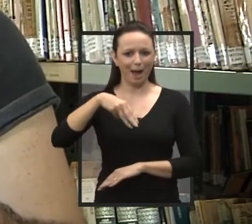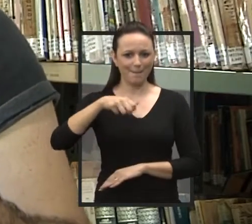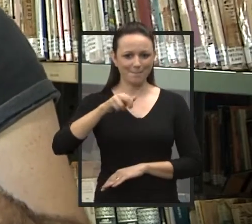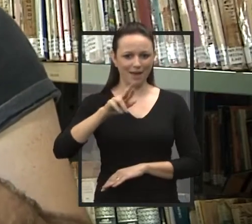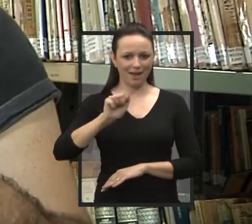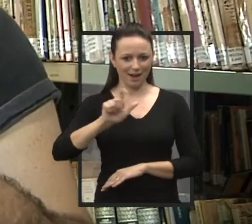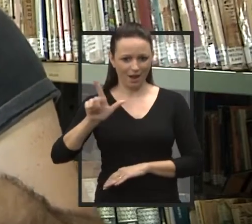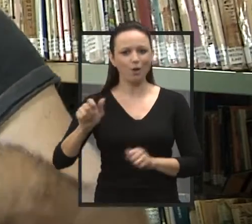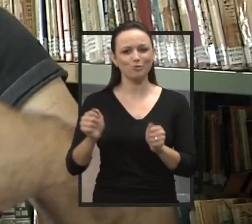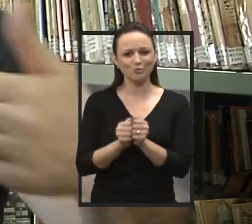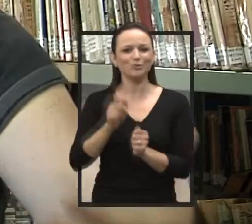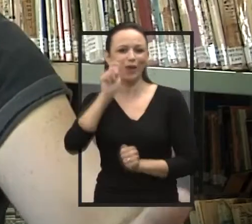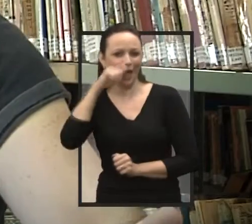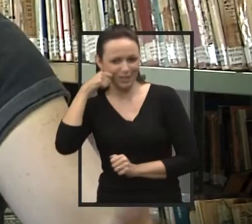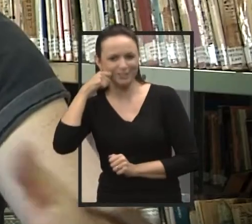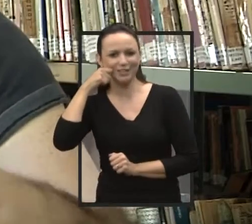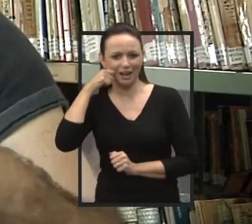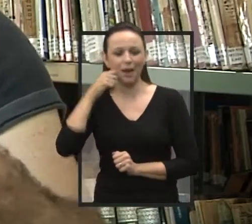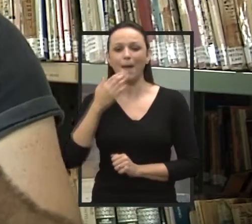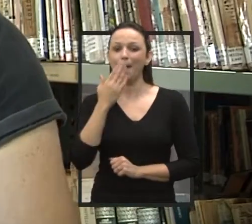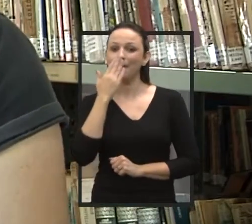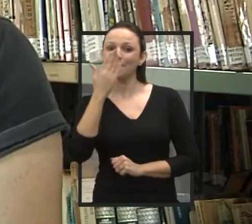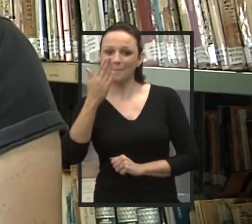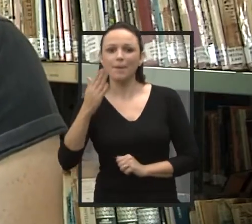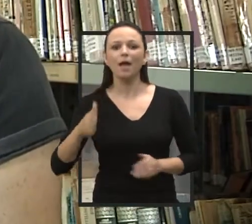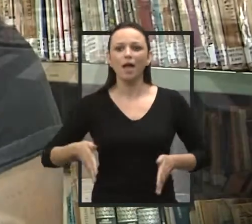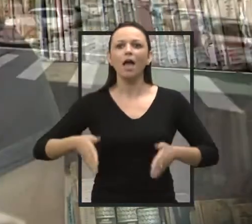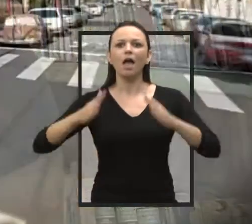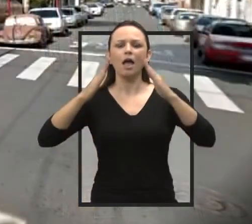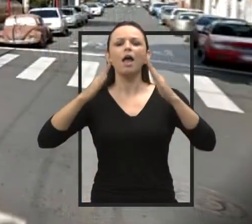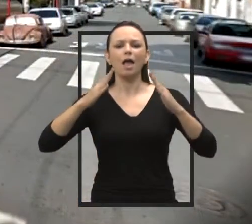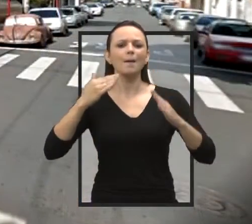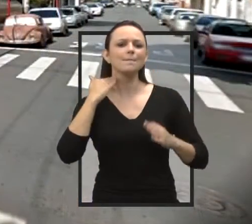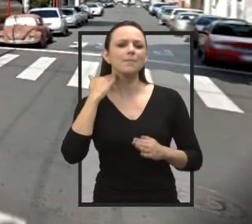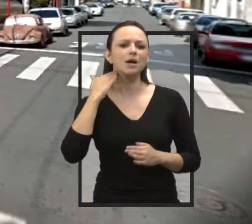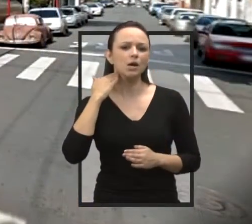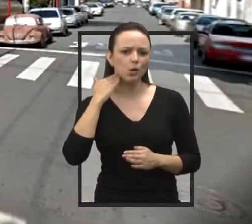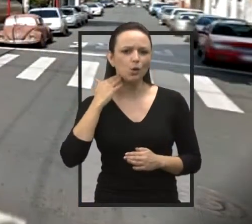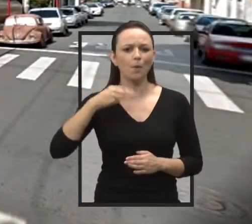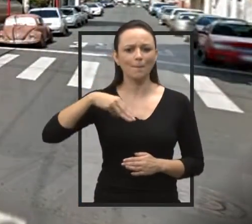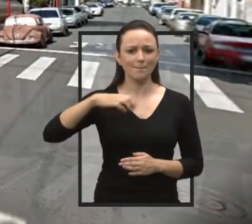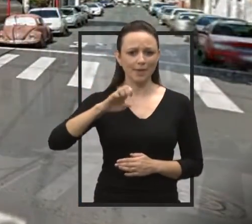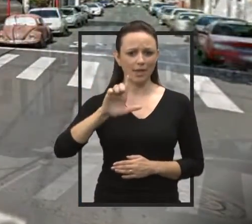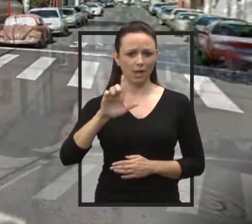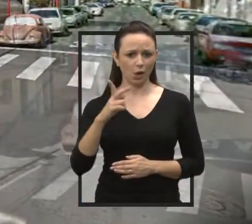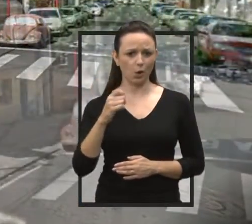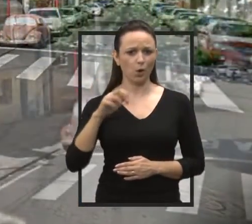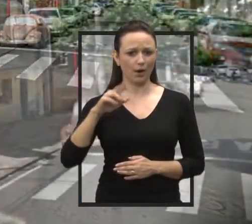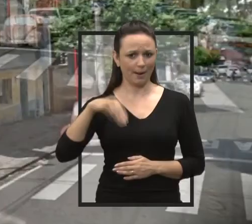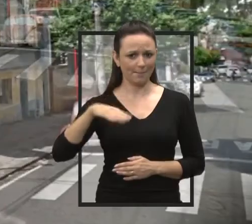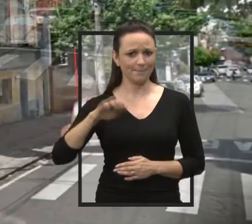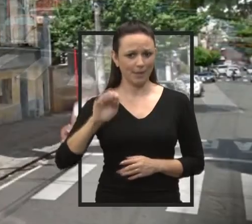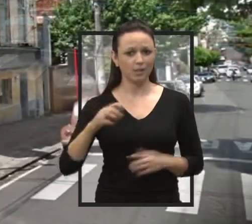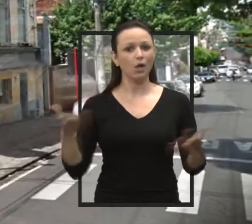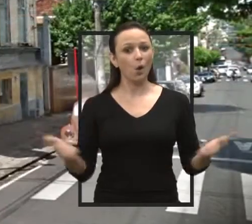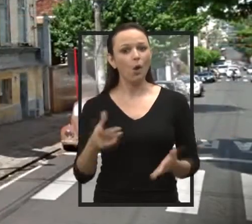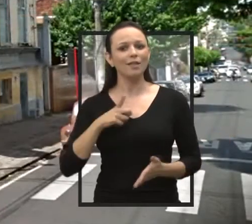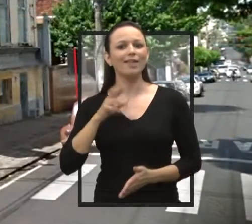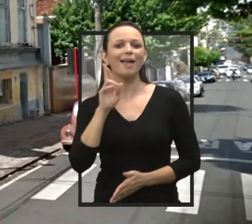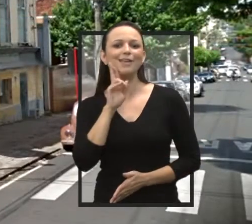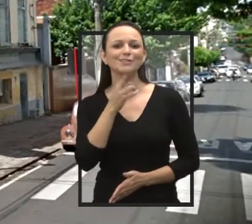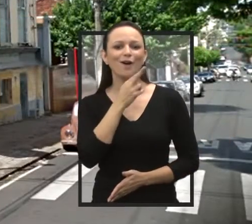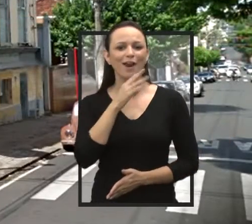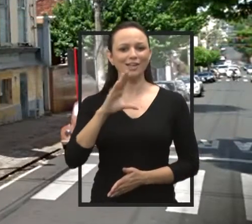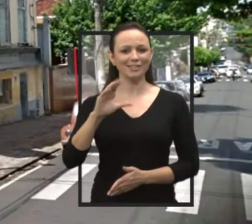Edgar, só que em frente ao prédio do Banco Melhoramentos, que é onde hoje se encontra o